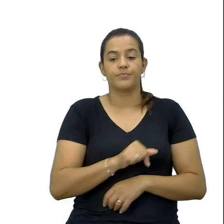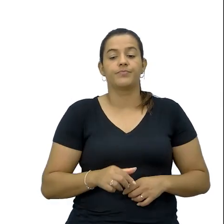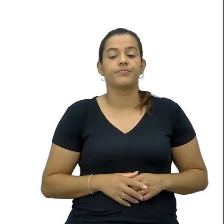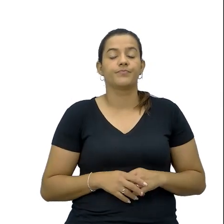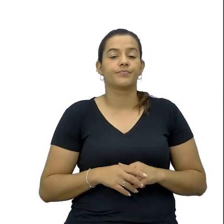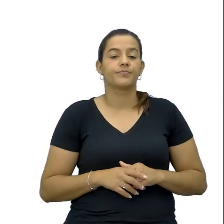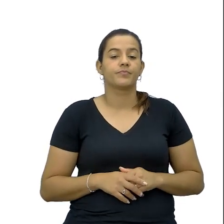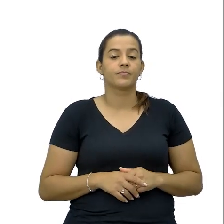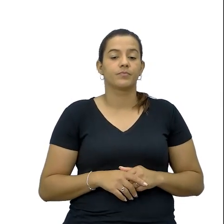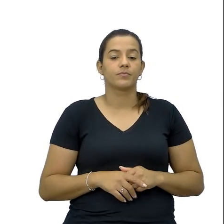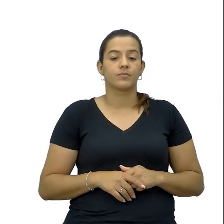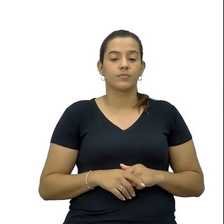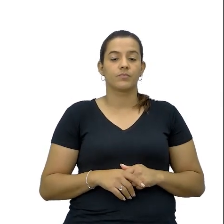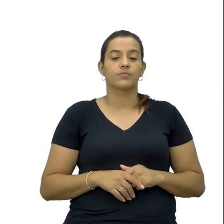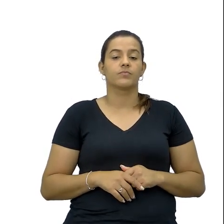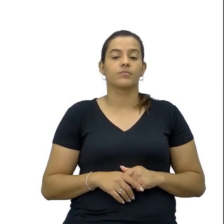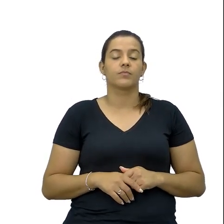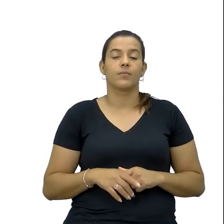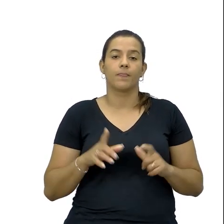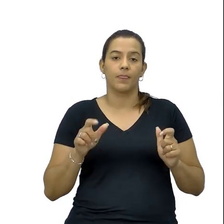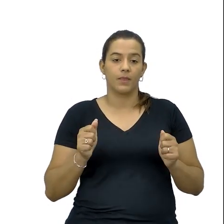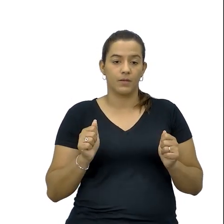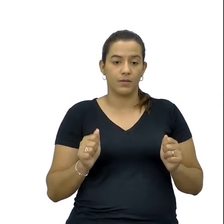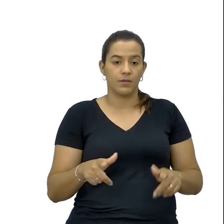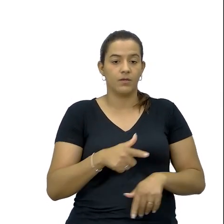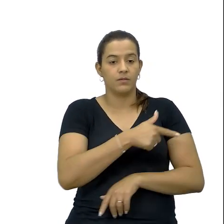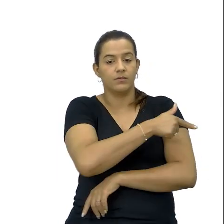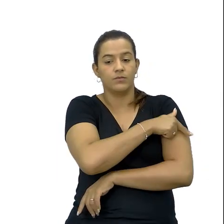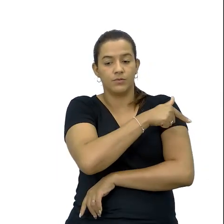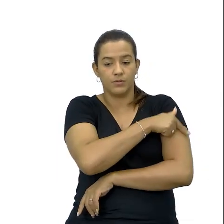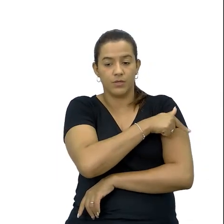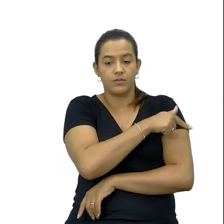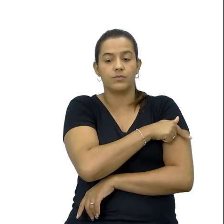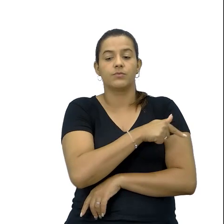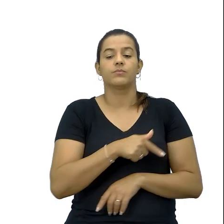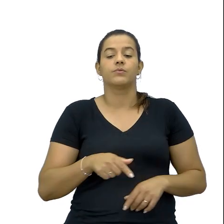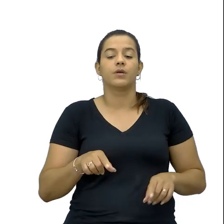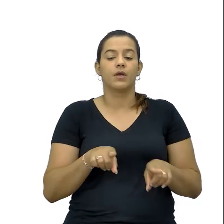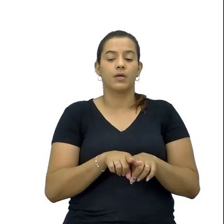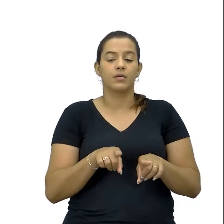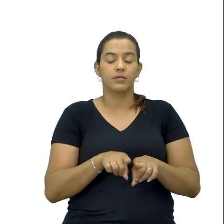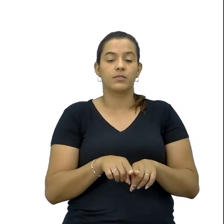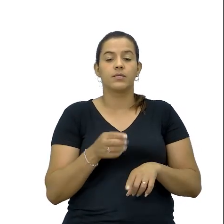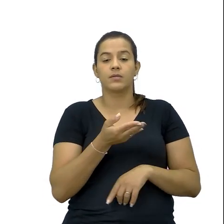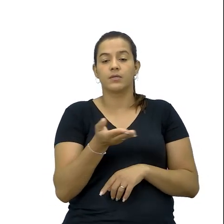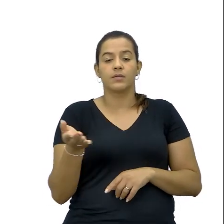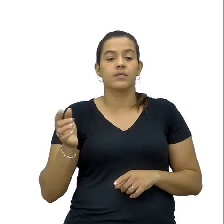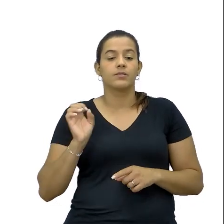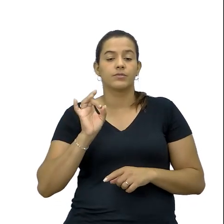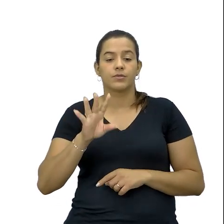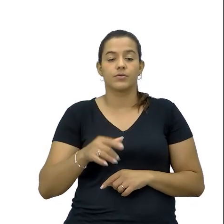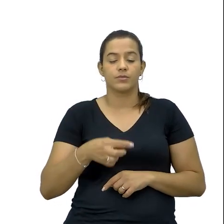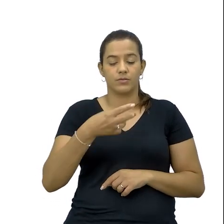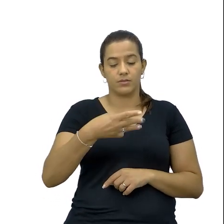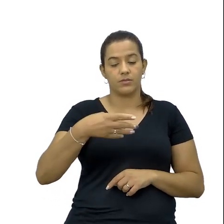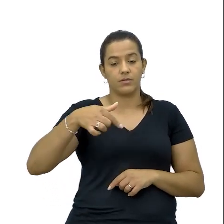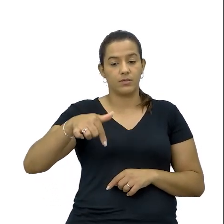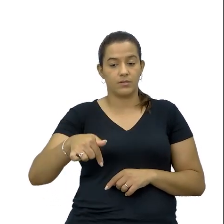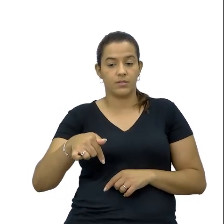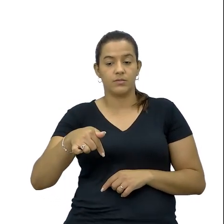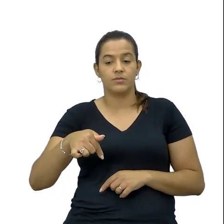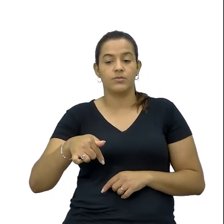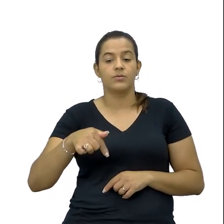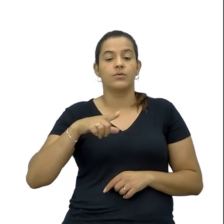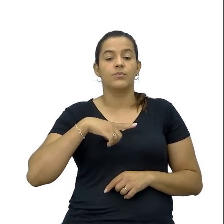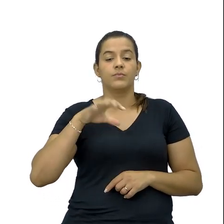habilidade do 7º ano agora, tá? Foi de uma prova do 7º ano, que só 37%, eu digo só, pessoal, porque